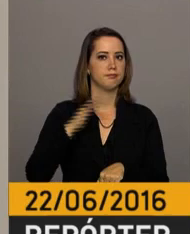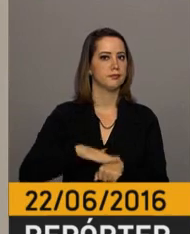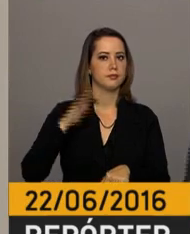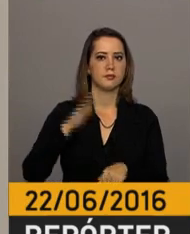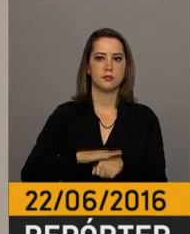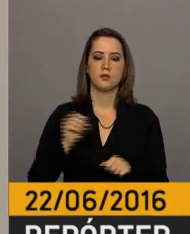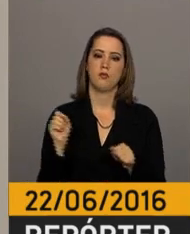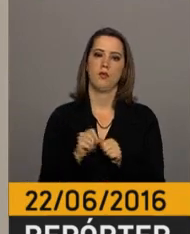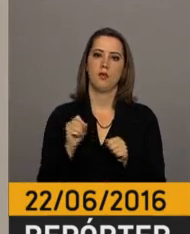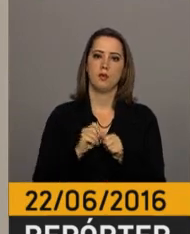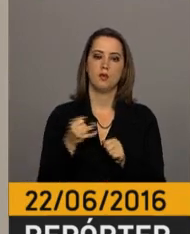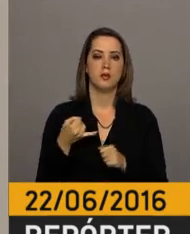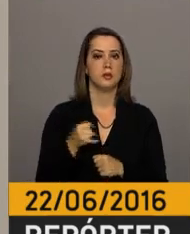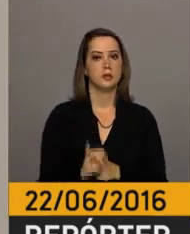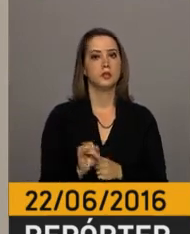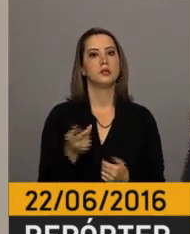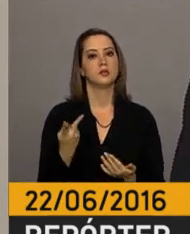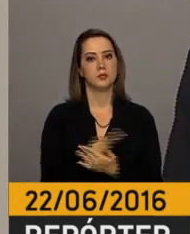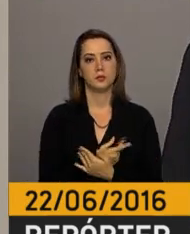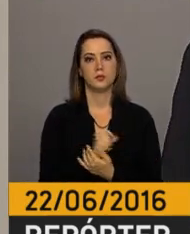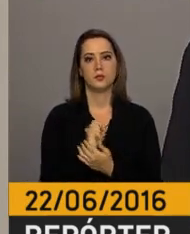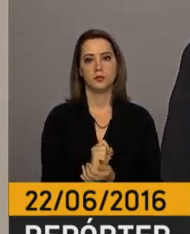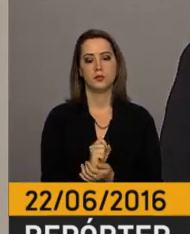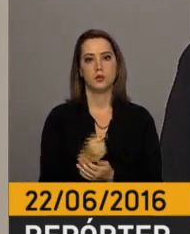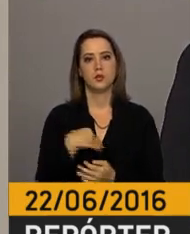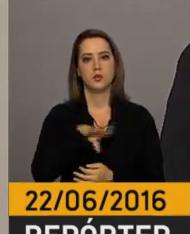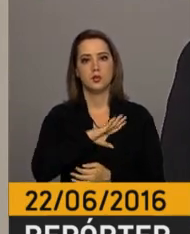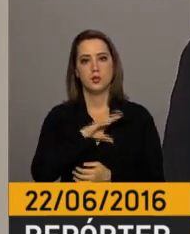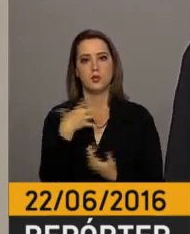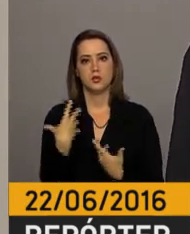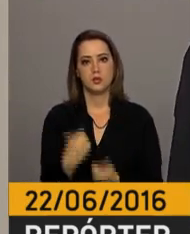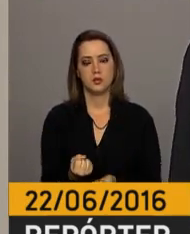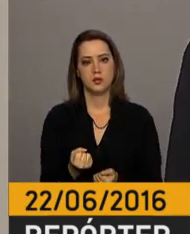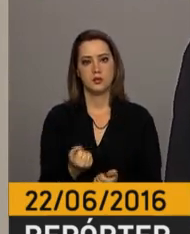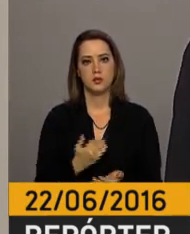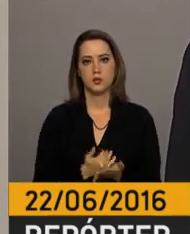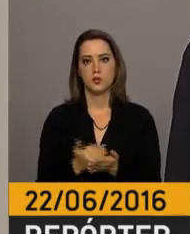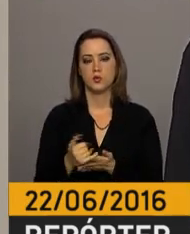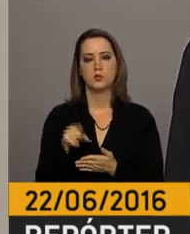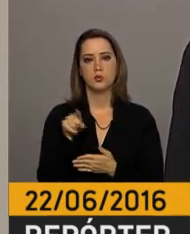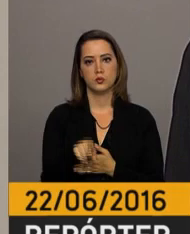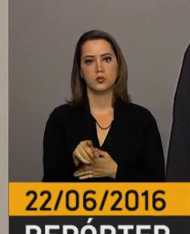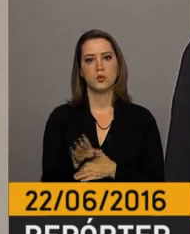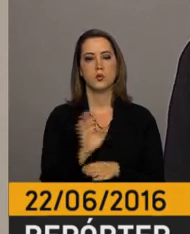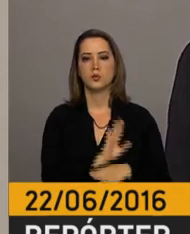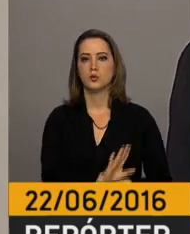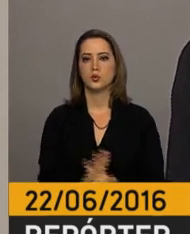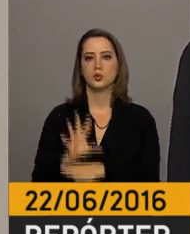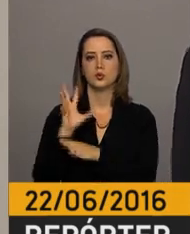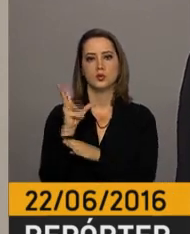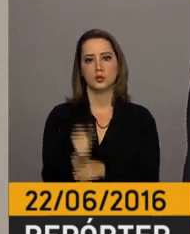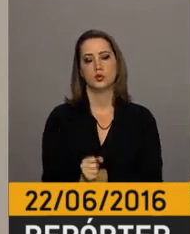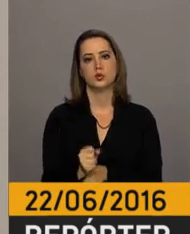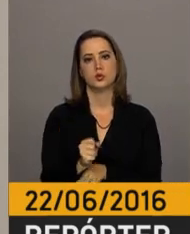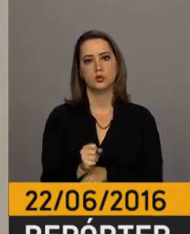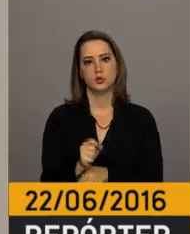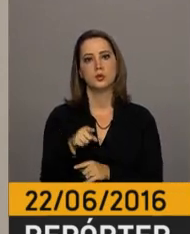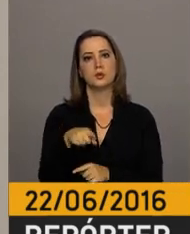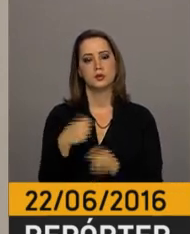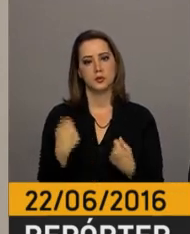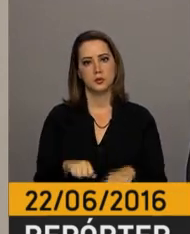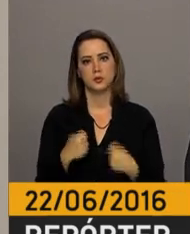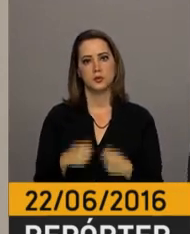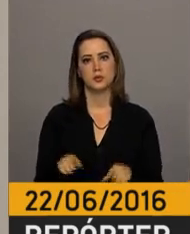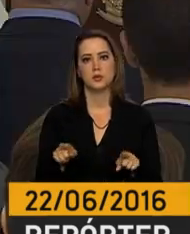a fazer se nos for permitido nós vamos precisar contar com o apoio de todos mas para tanto Paulo é preciso